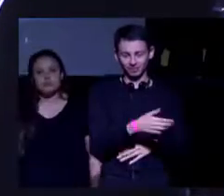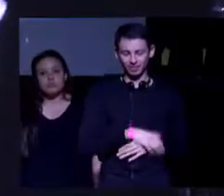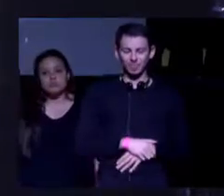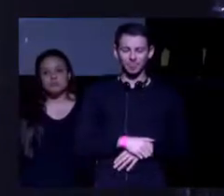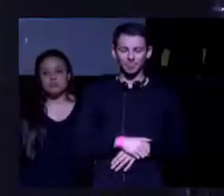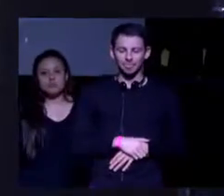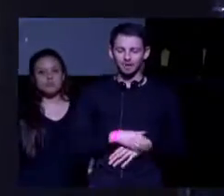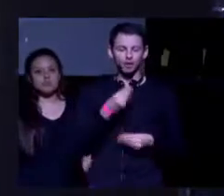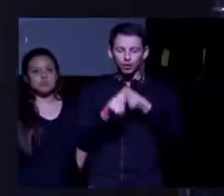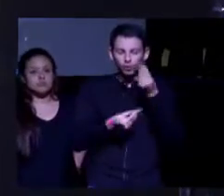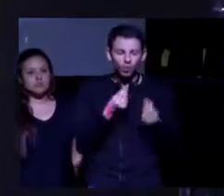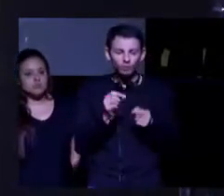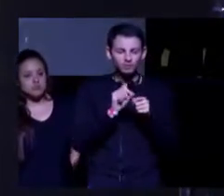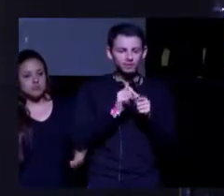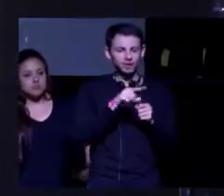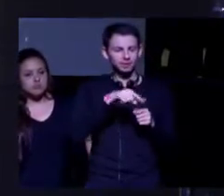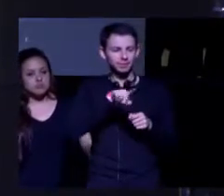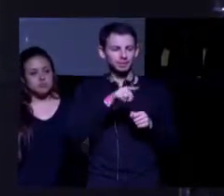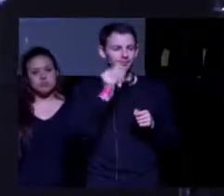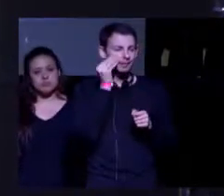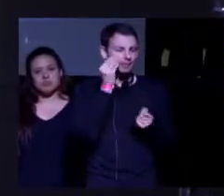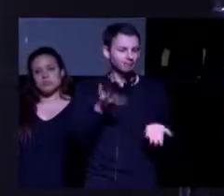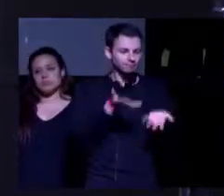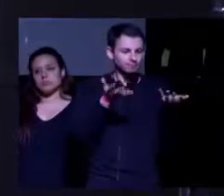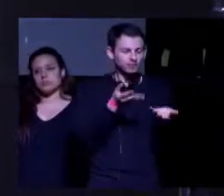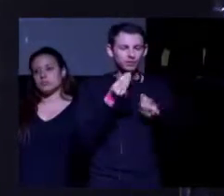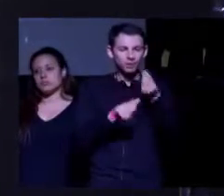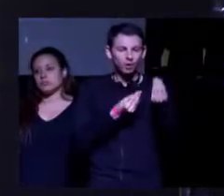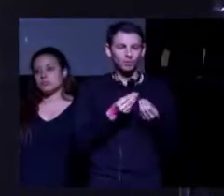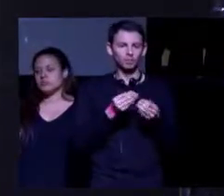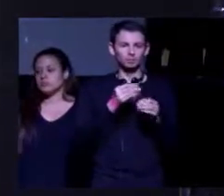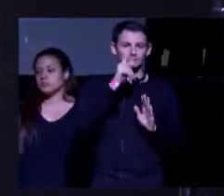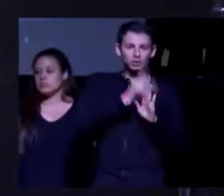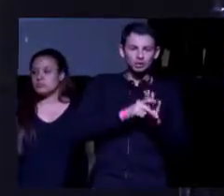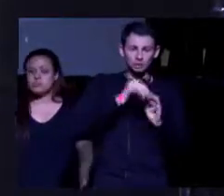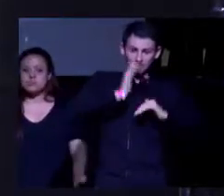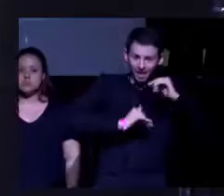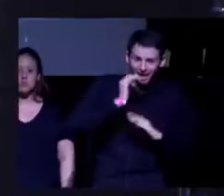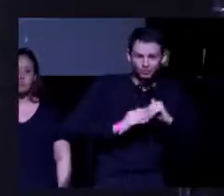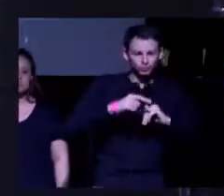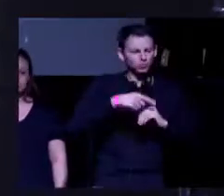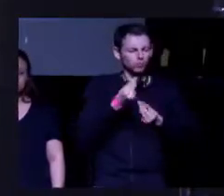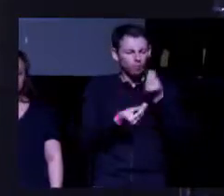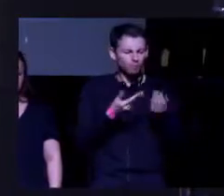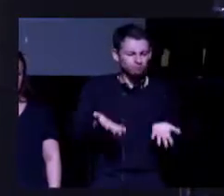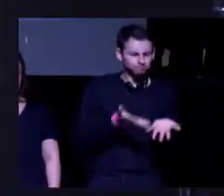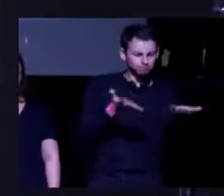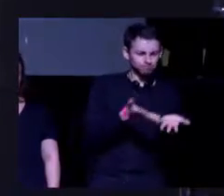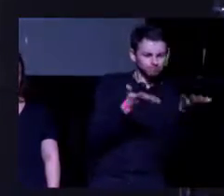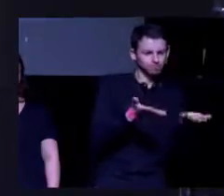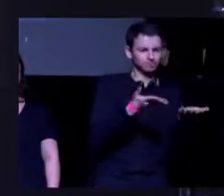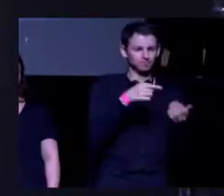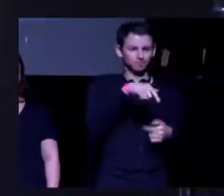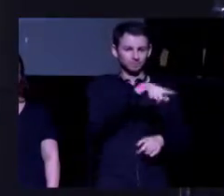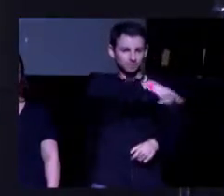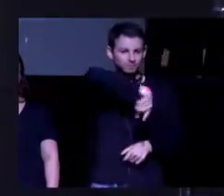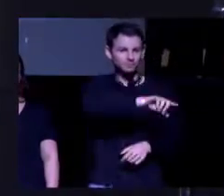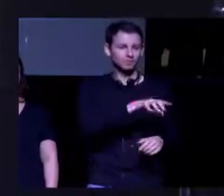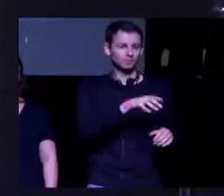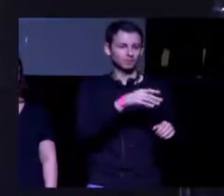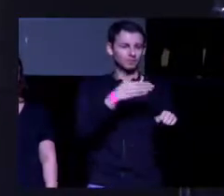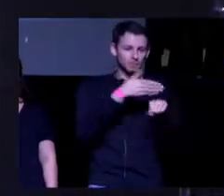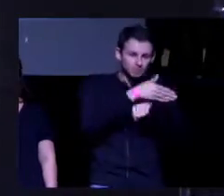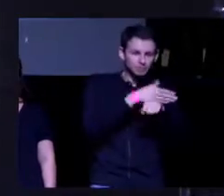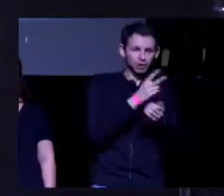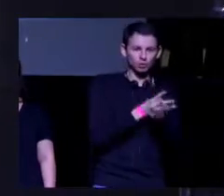fazem no dia a dia para manter essa galera engajada? Assim, que tipo de ações práticas, assim, bem na prática? Como é que vocês tentam manter a galera engajada nos